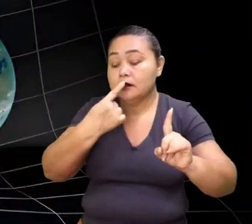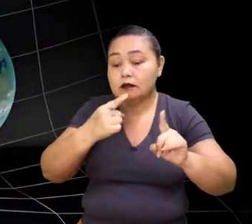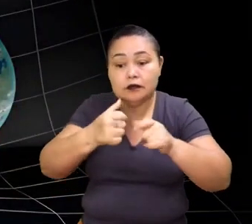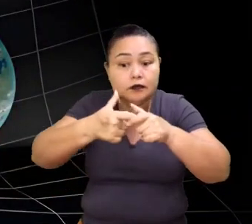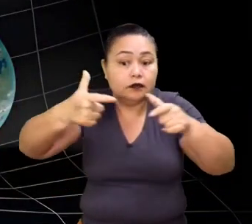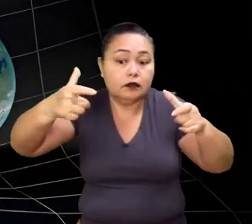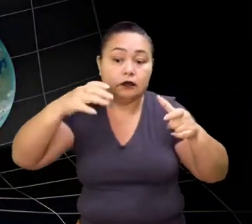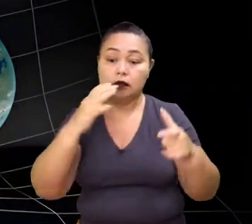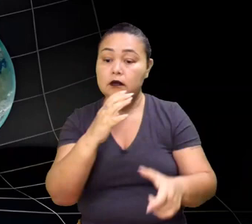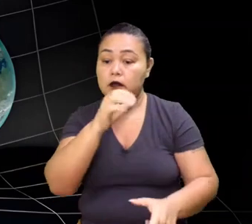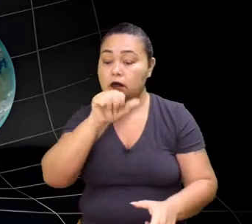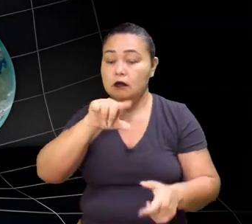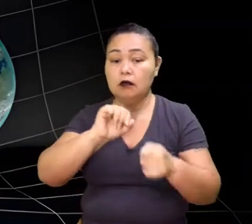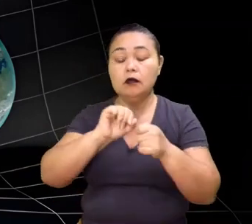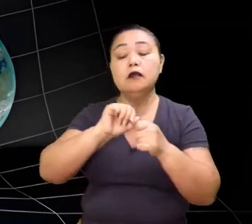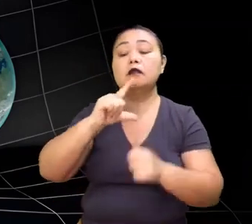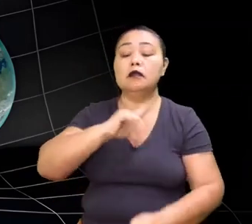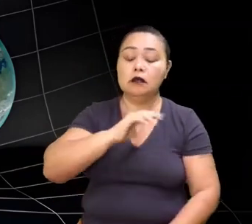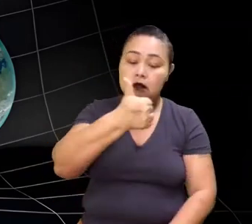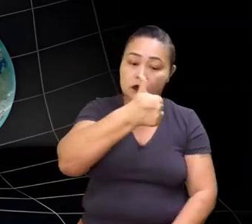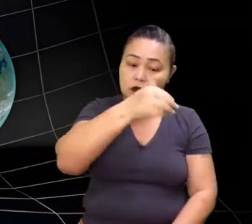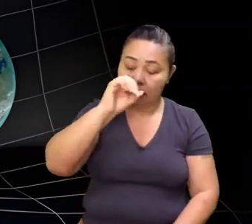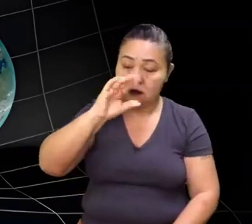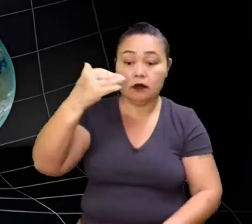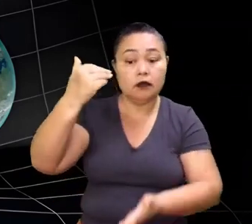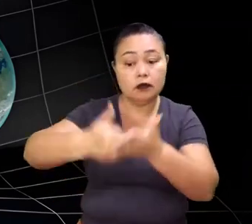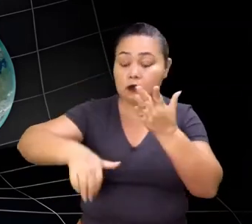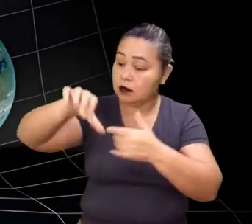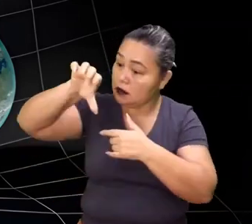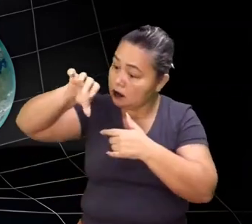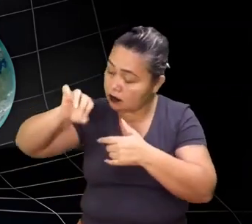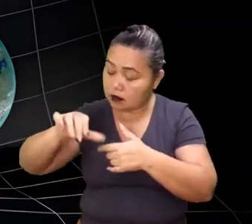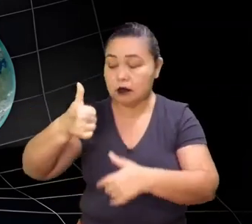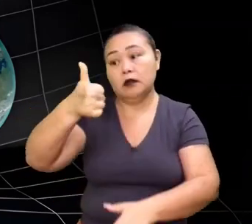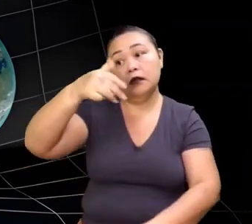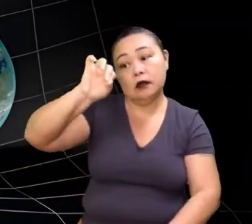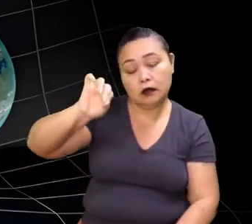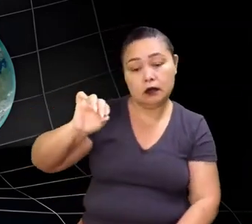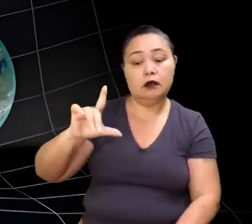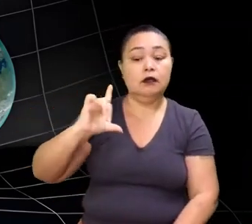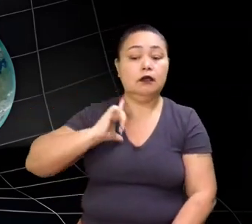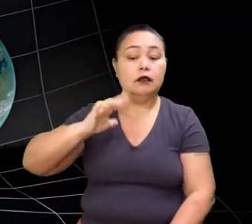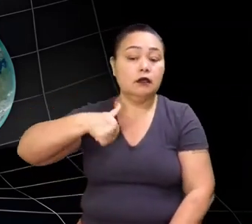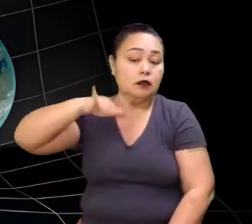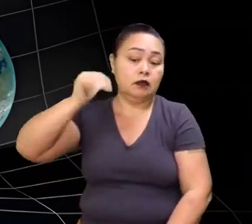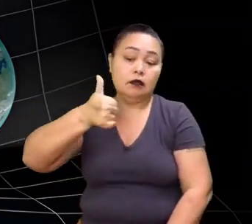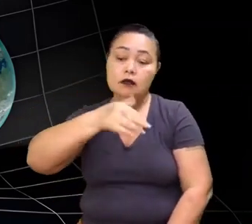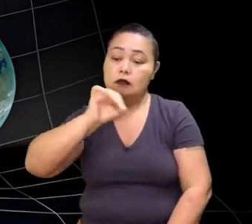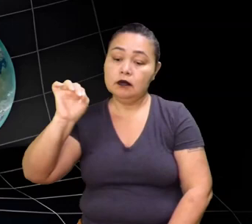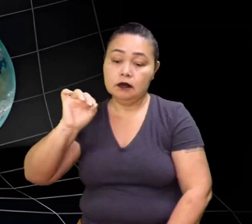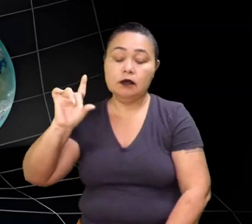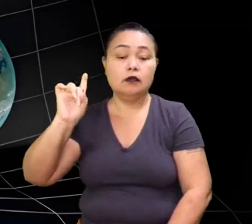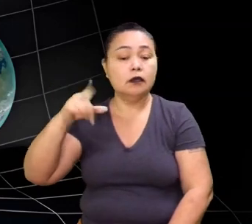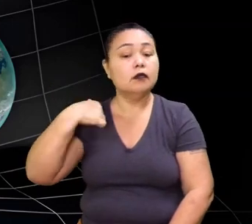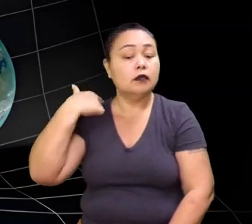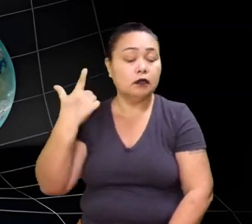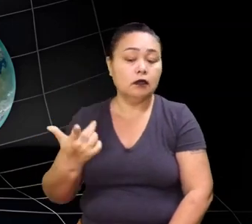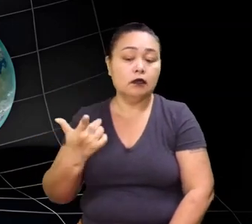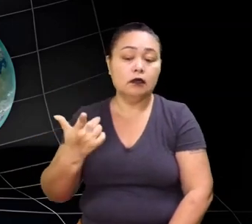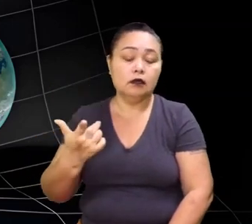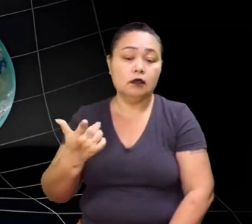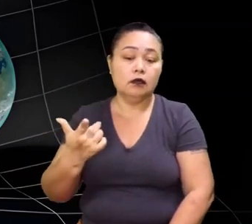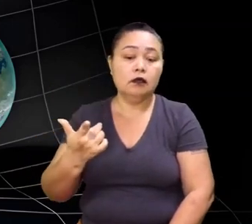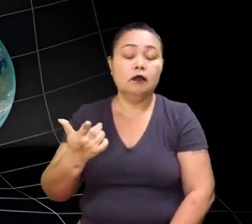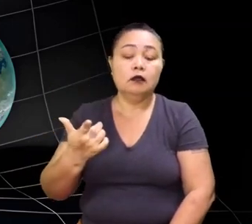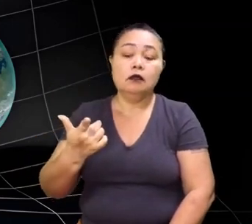calor você pode ter 100 espel 90 esi 10 né mas mais de 100 não então por isso tem que ser o